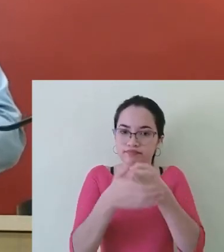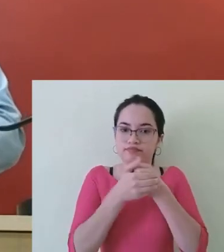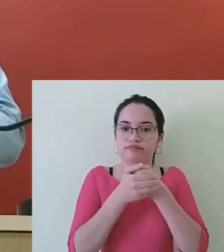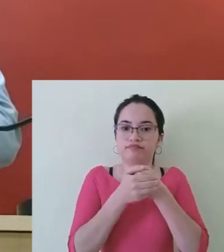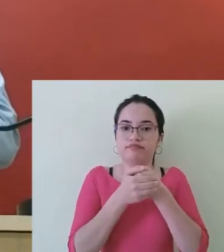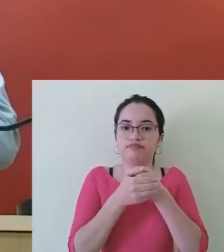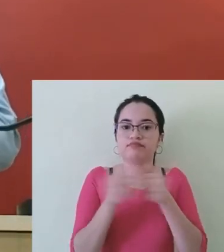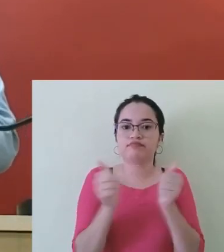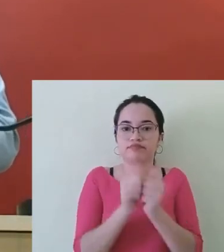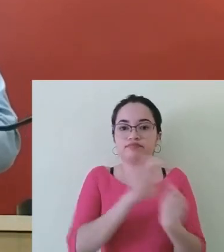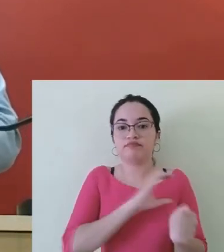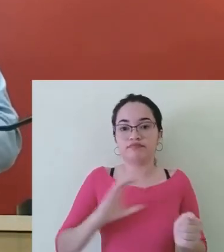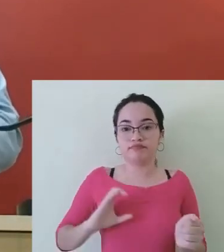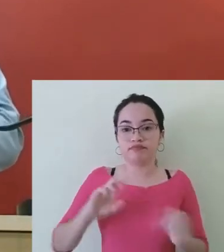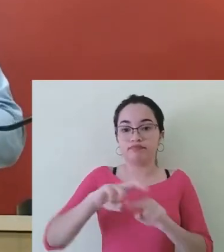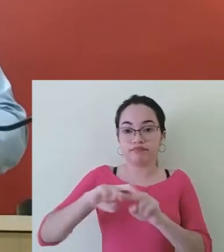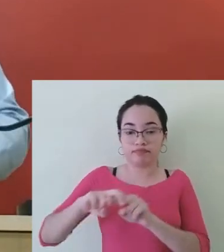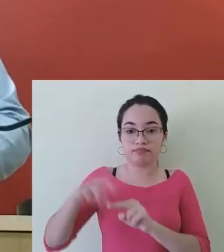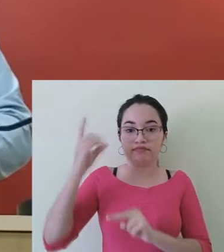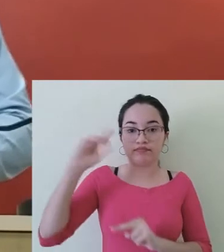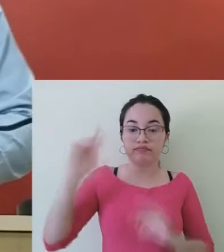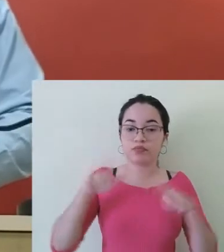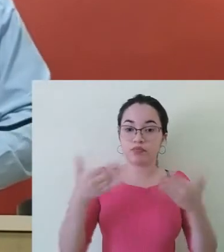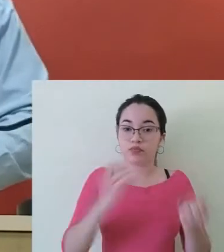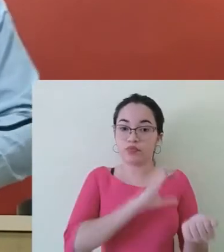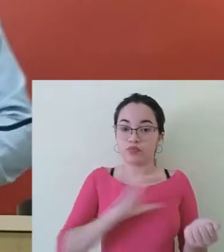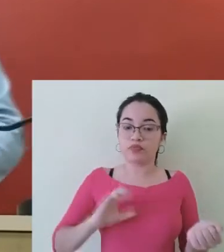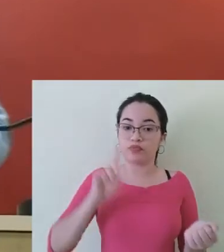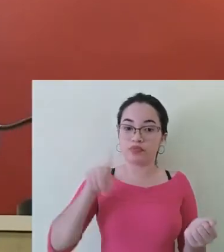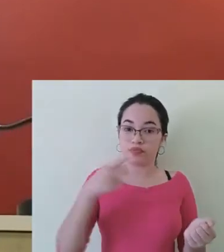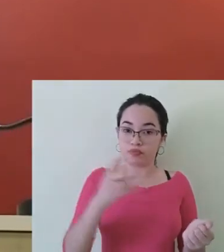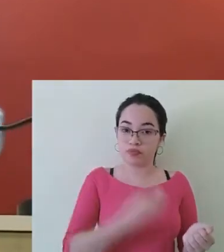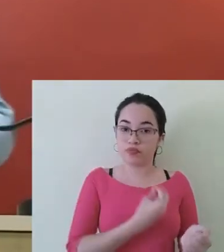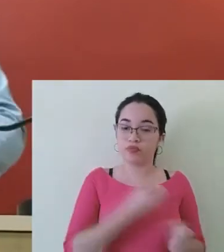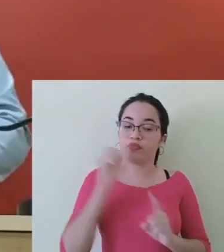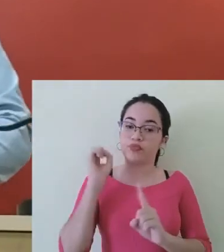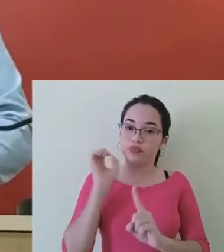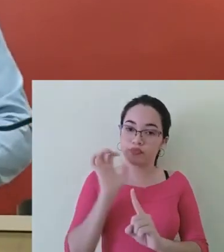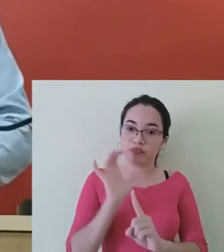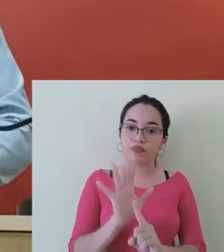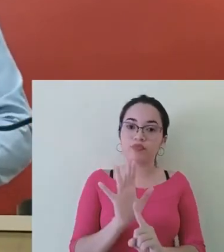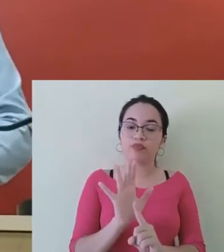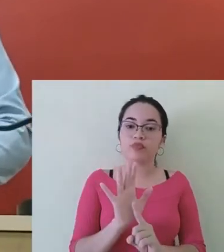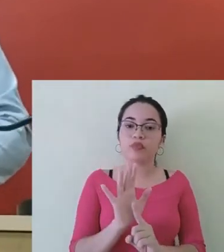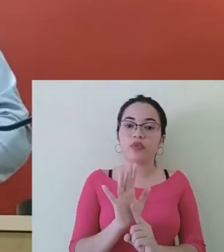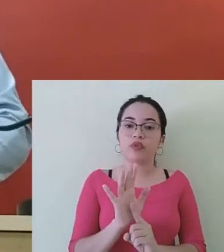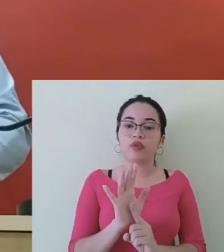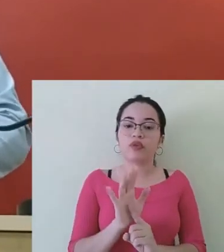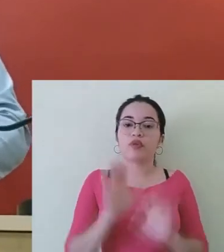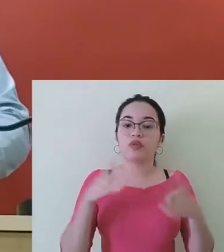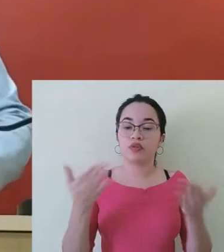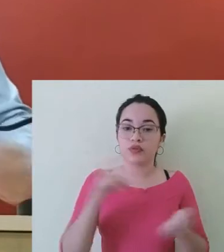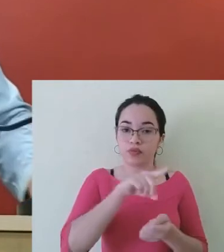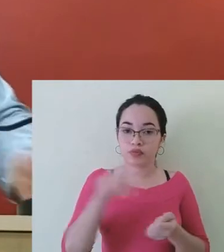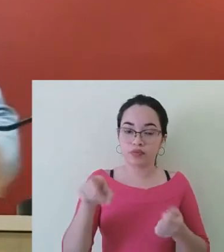escondida com Cristo em Deus. Quando Cristo, que é a sua vida, for manifestado, então